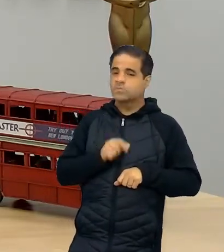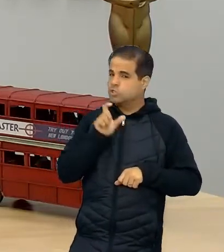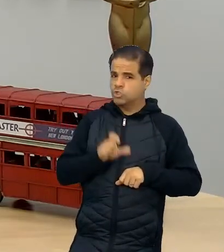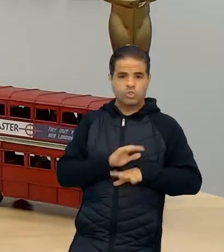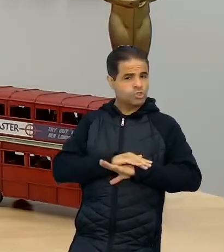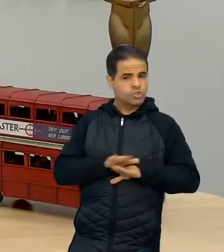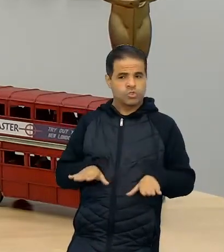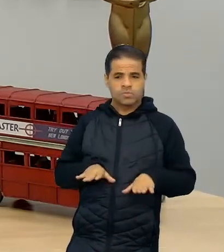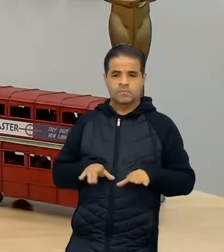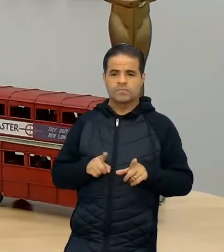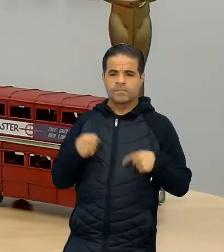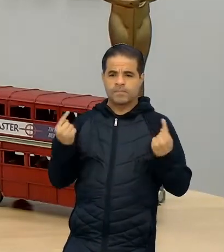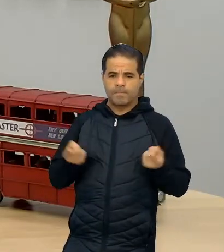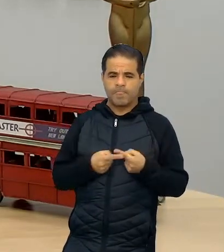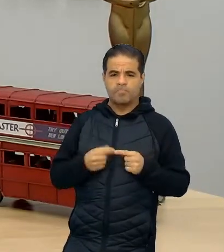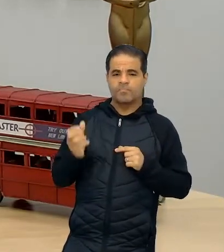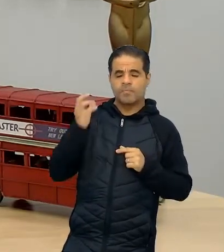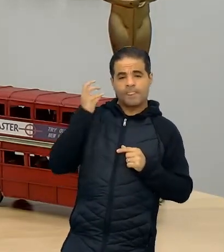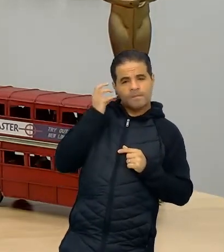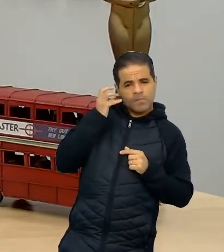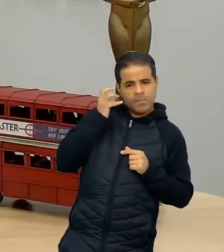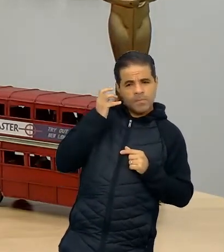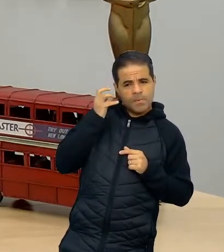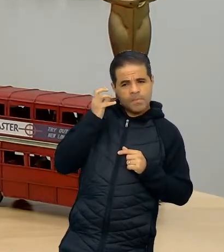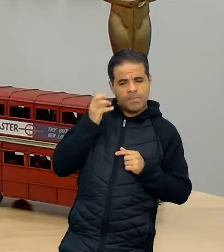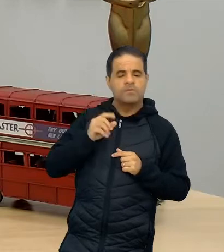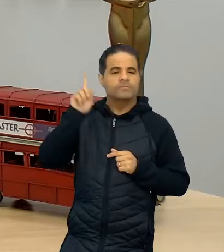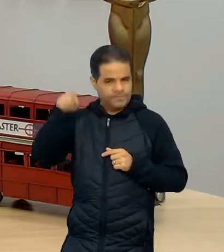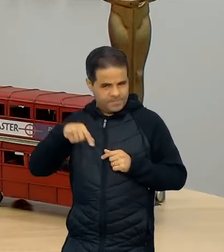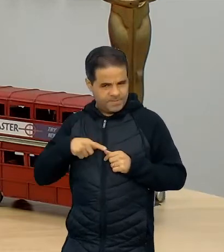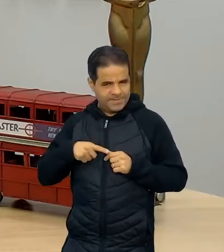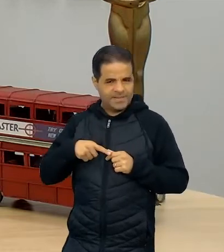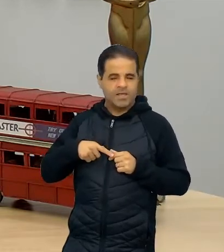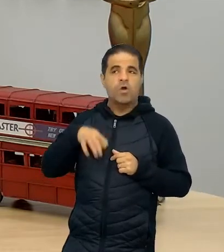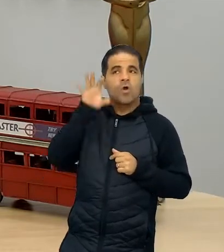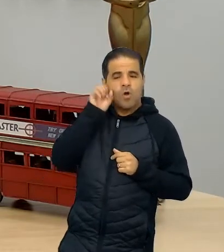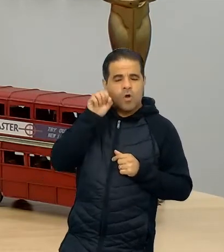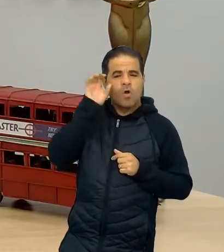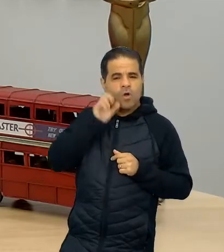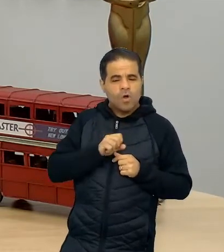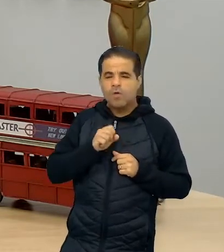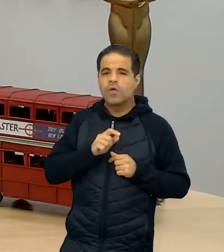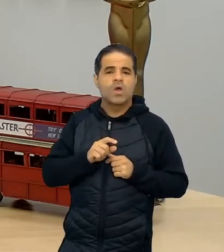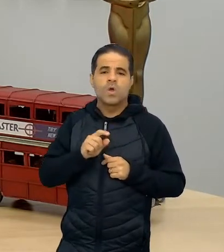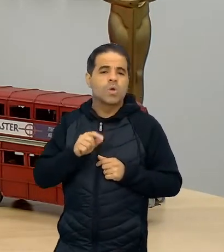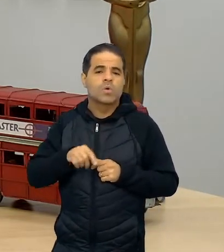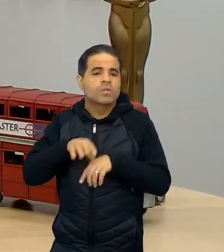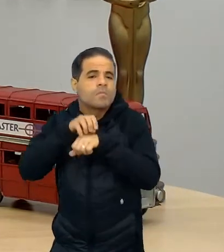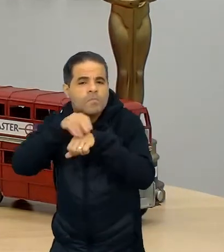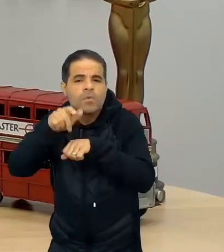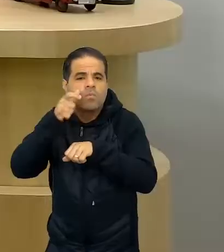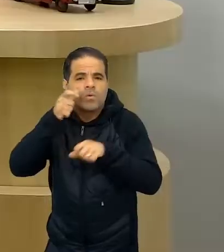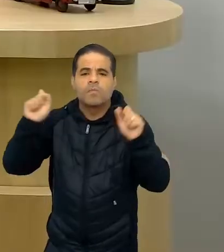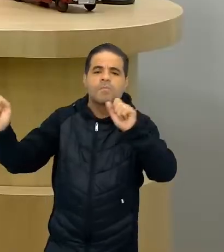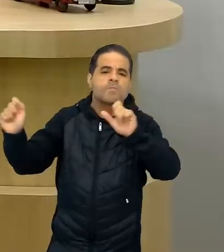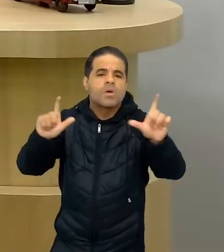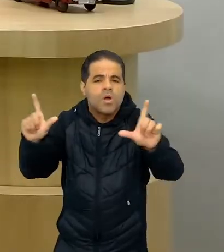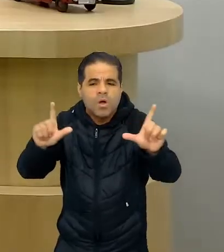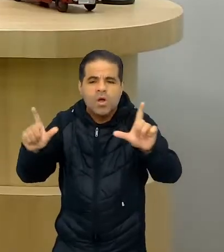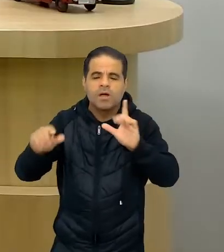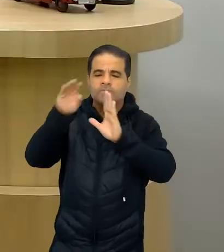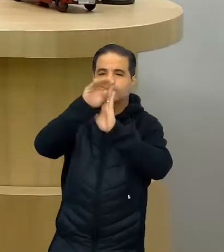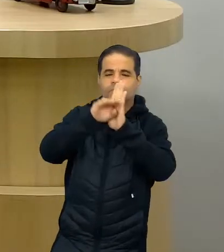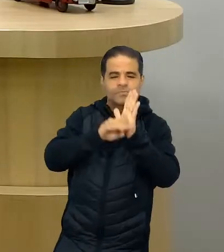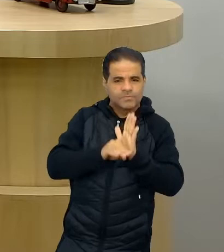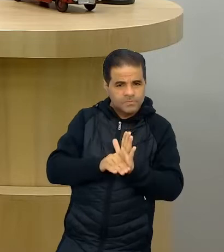vai... Nós estamos com o nosso radinho. Sabe aquele radinho que a gente ouve? Porque não tá passando na TV. Ok. Esse programa.